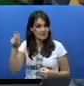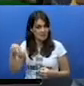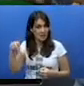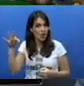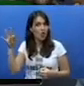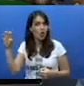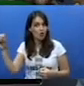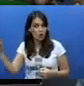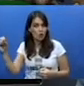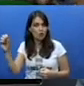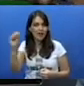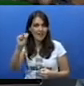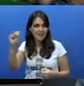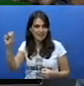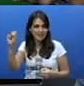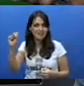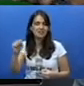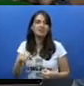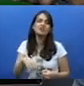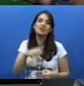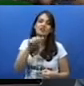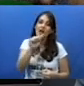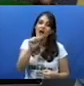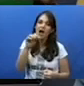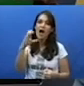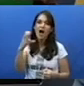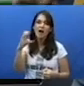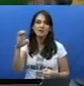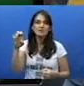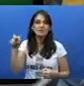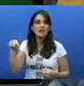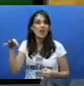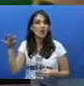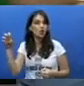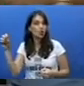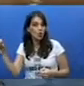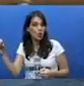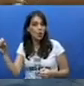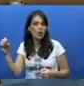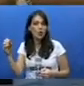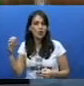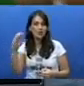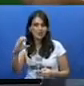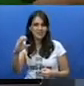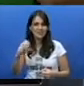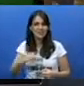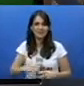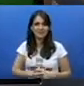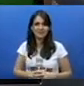acento com a letrinha C. Tá bom? Eu queria ver se você ia descobrir a diferença.